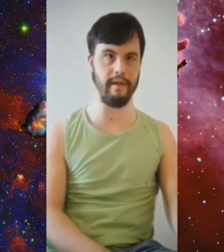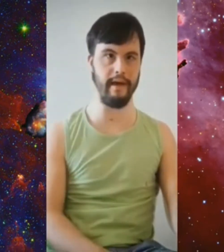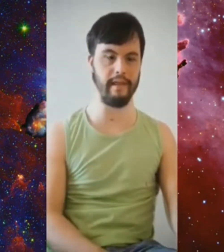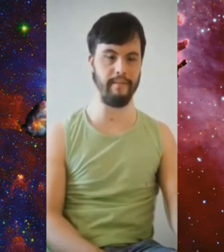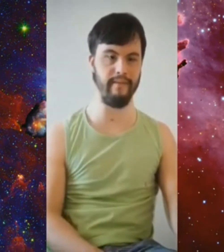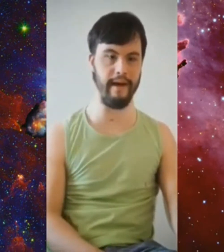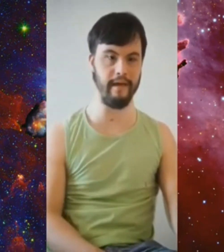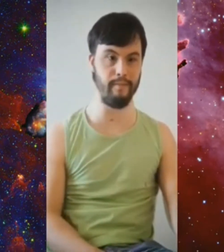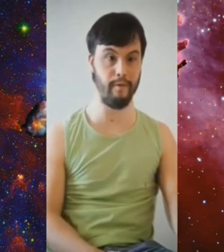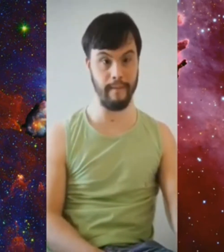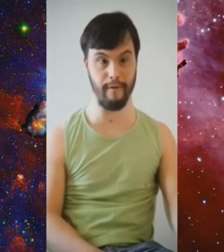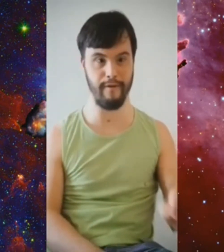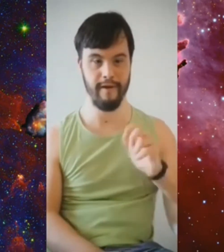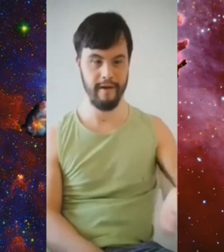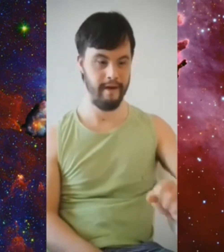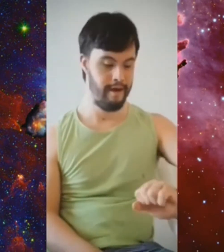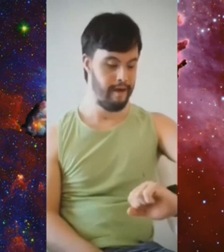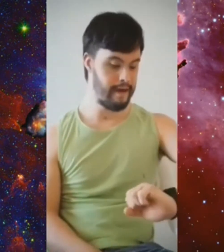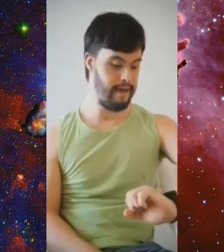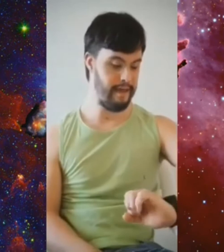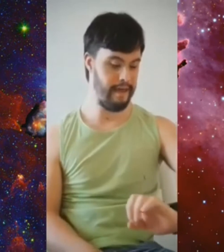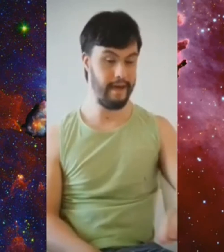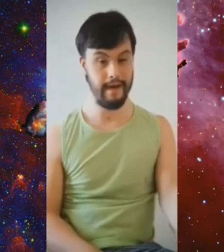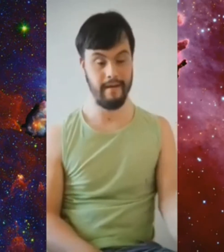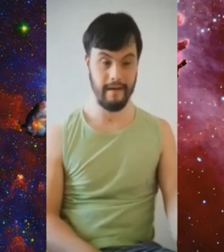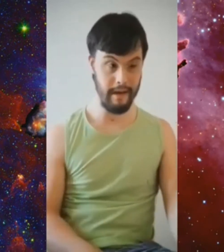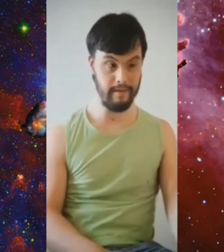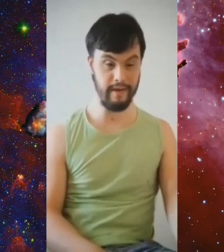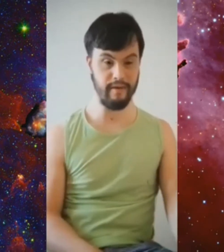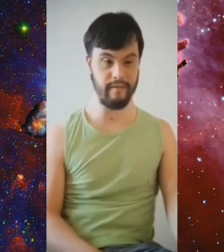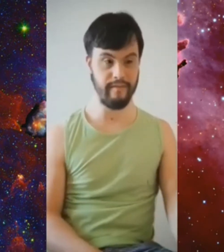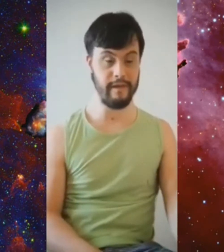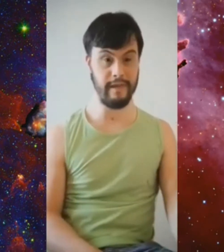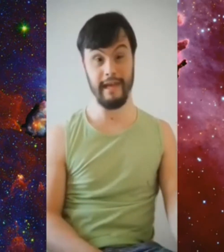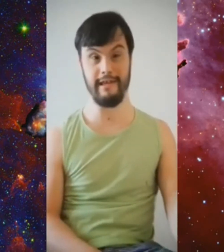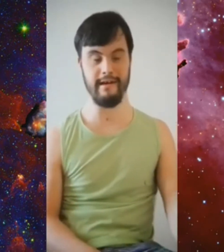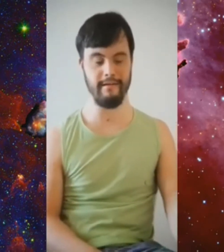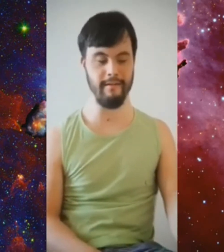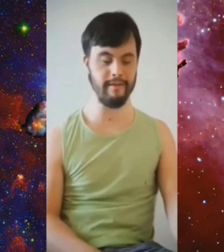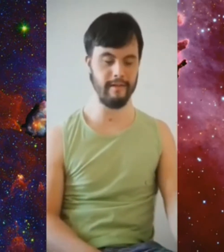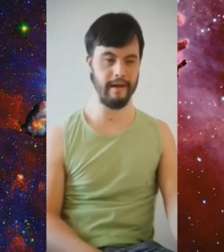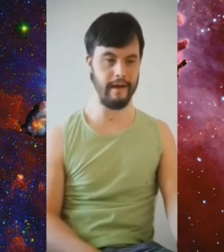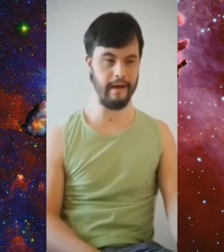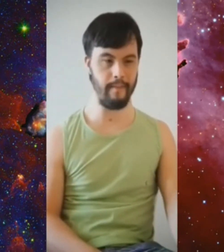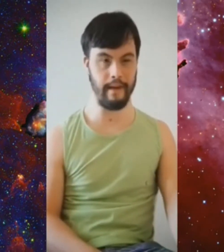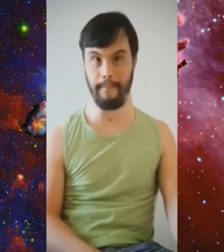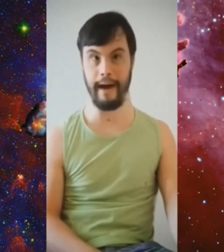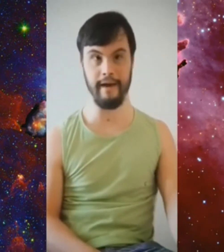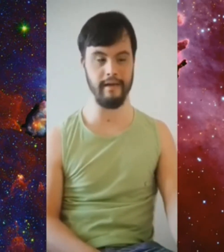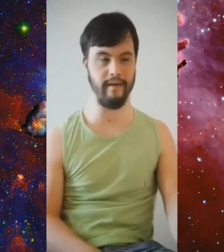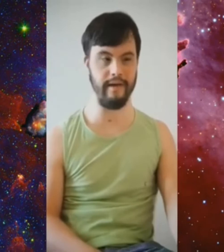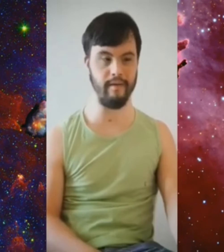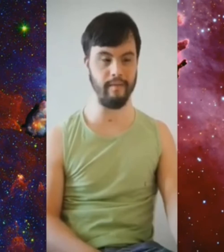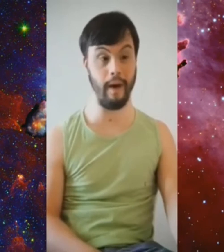faz uma coisa, sempre faz por amor, quer dizer, eu tenho 27 anos, a